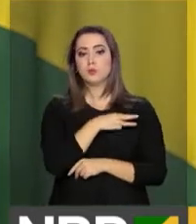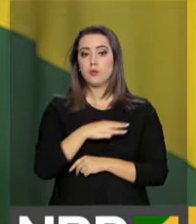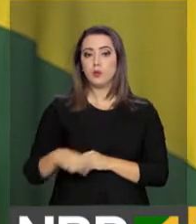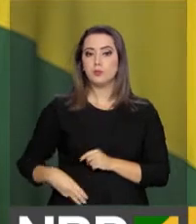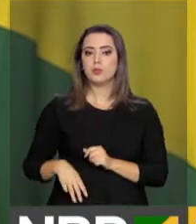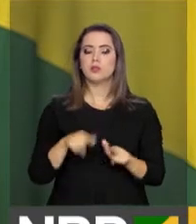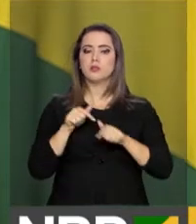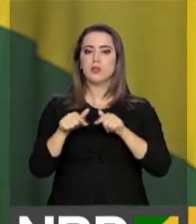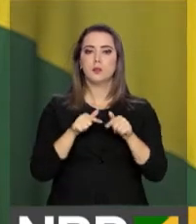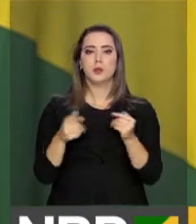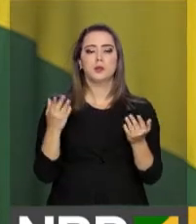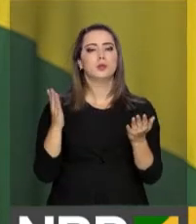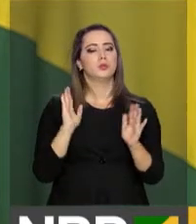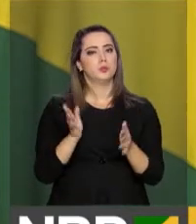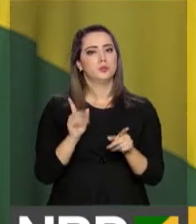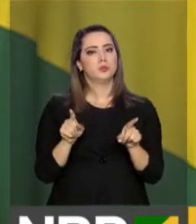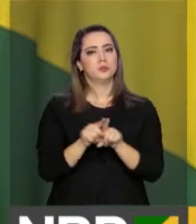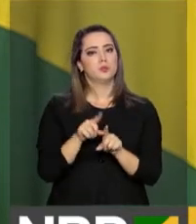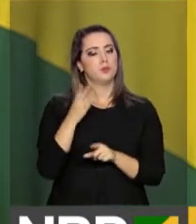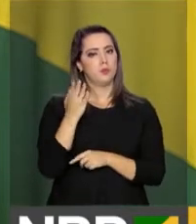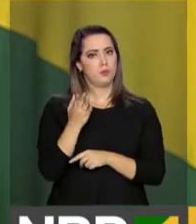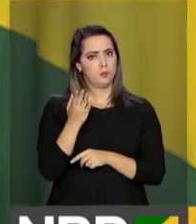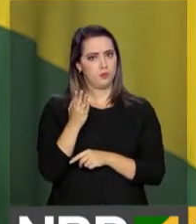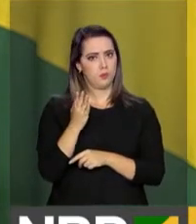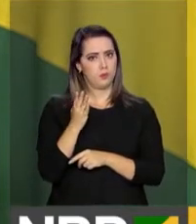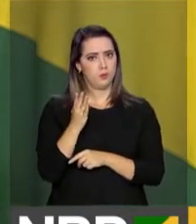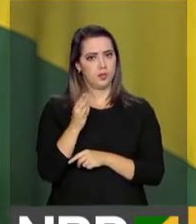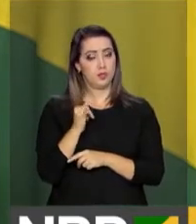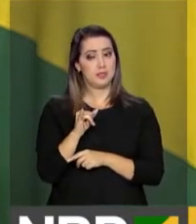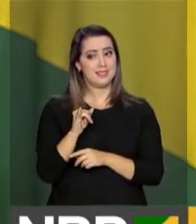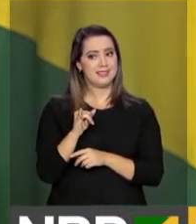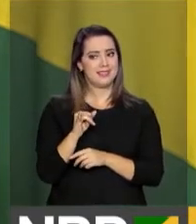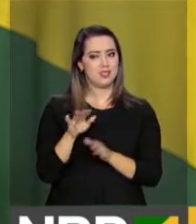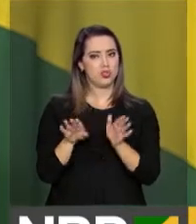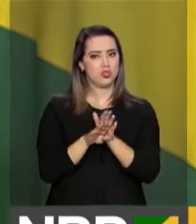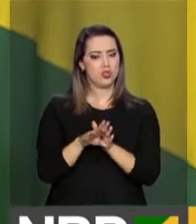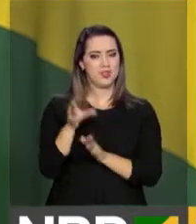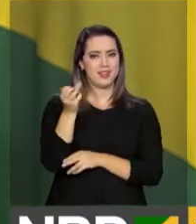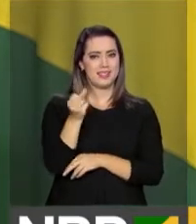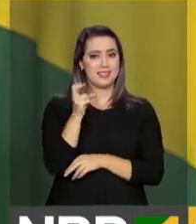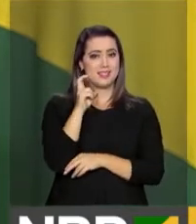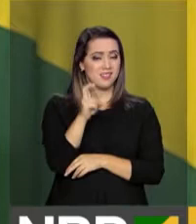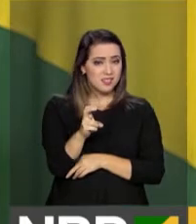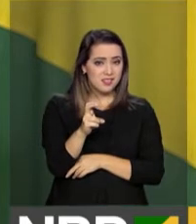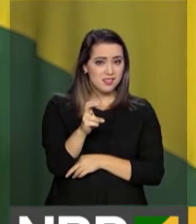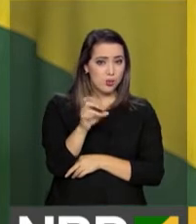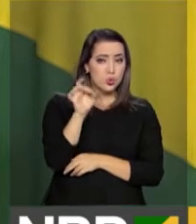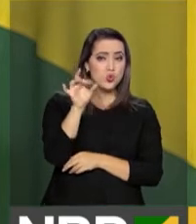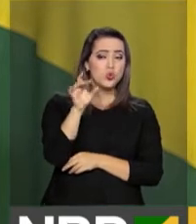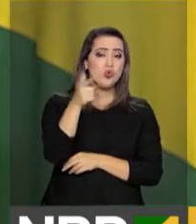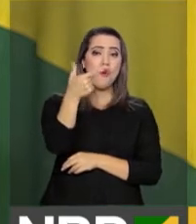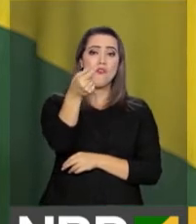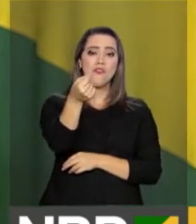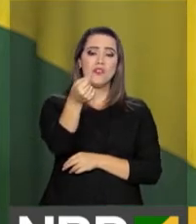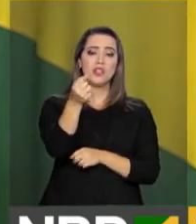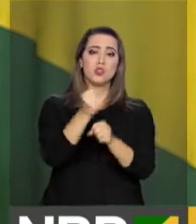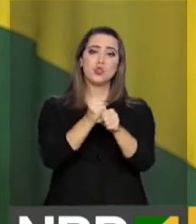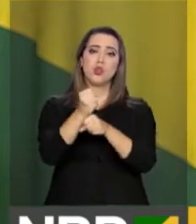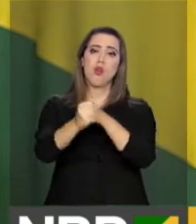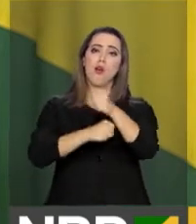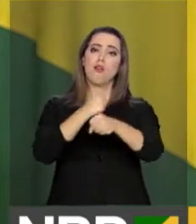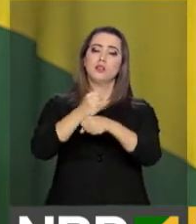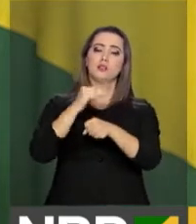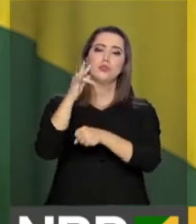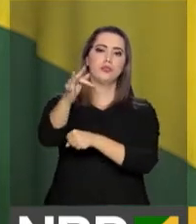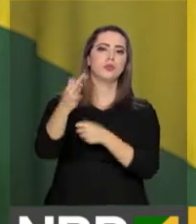padilha que com meirelles chega a 65 anos daqui a 20 anos porque a cada dois anos a